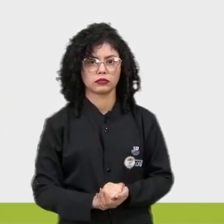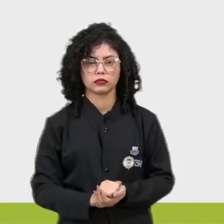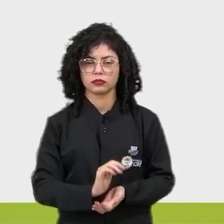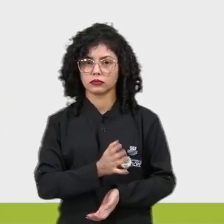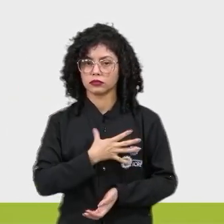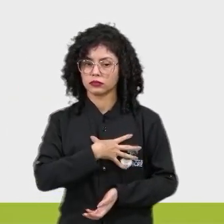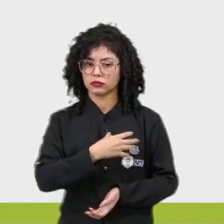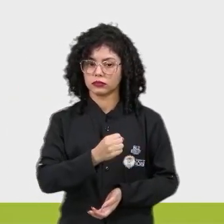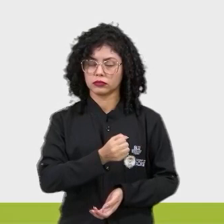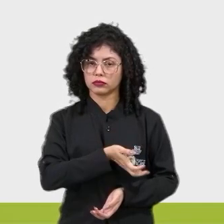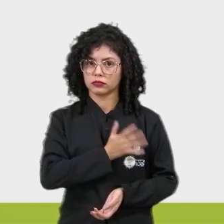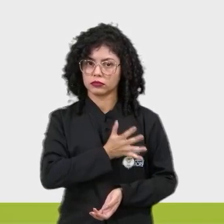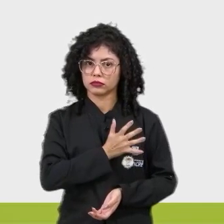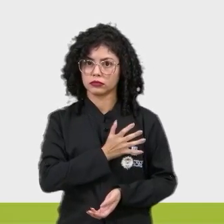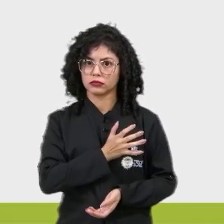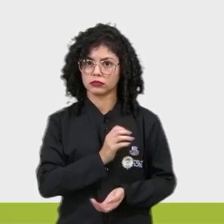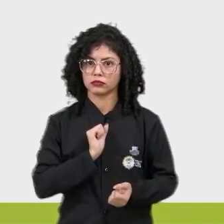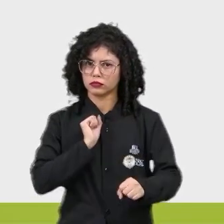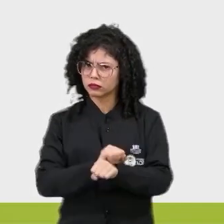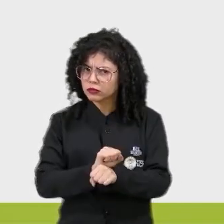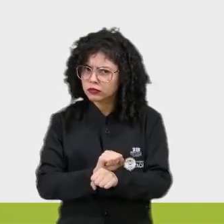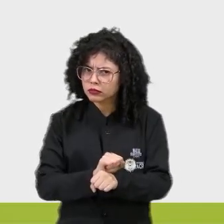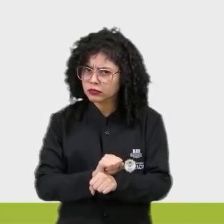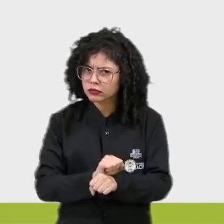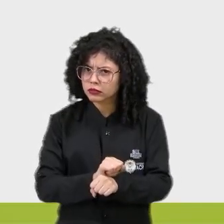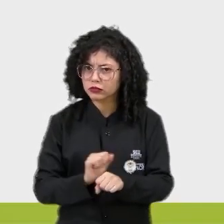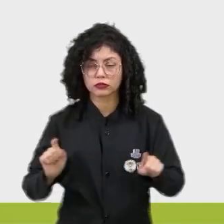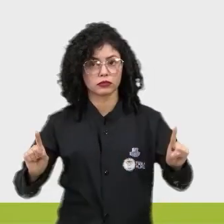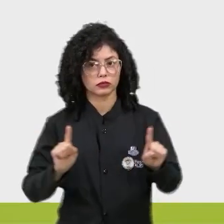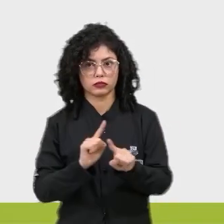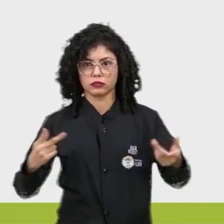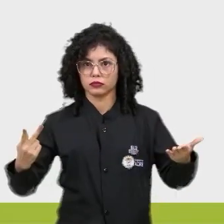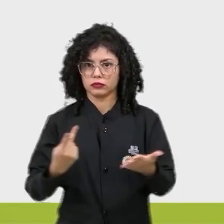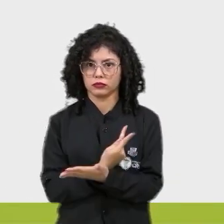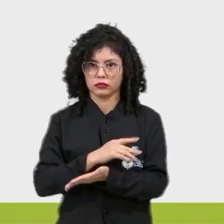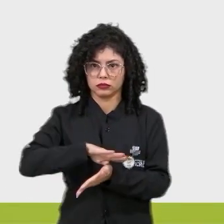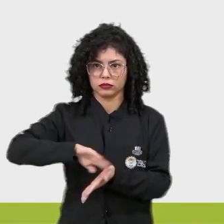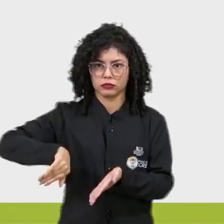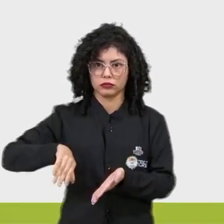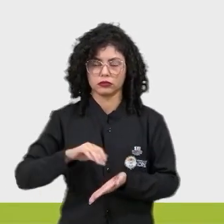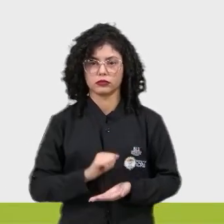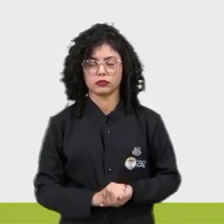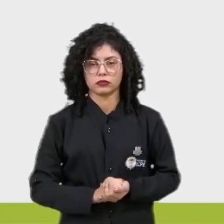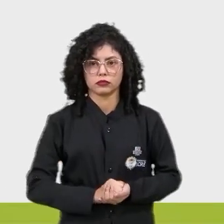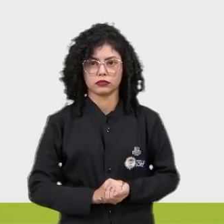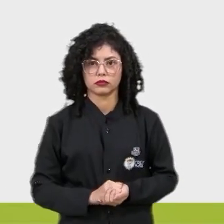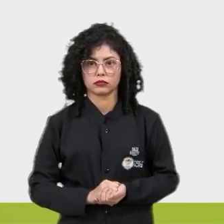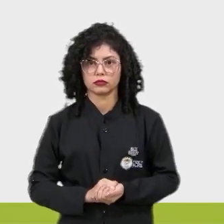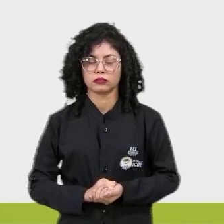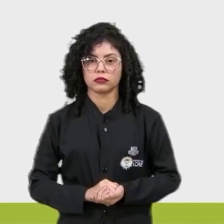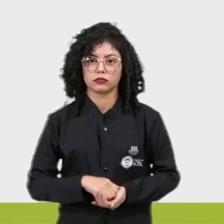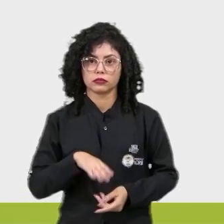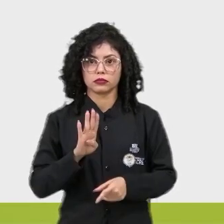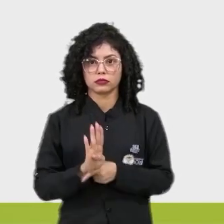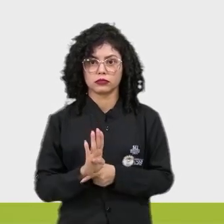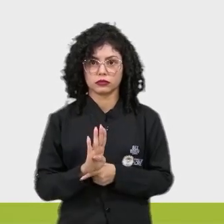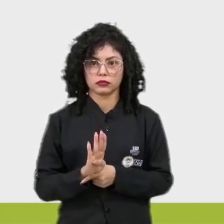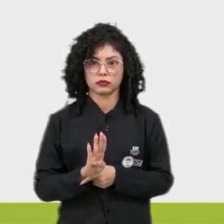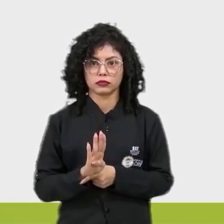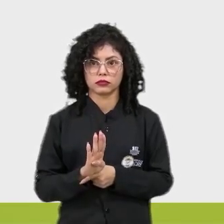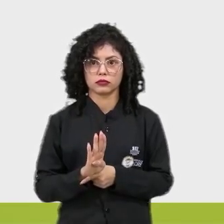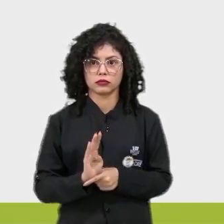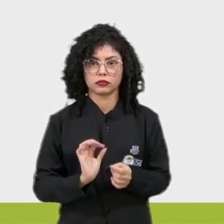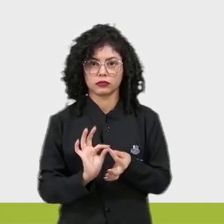coração tem períodos de estagnação, ele para, Não. Deus o livre. Para não. Os